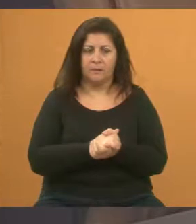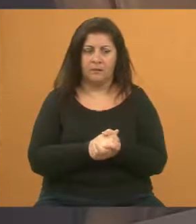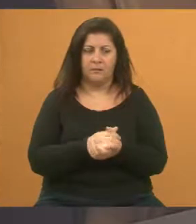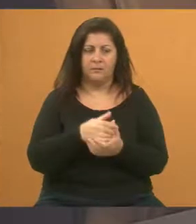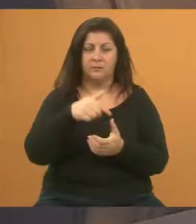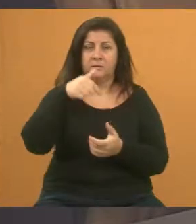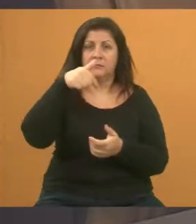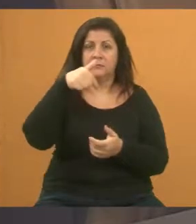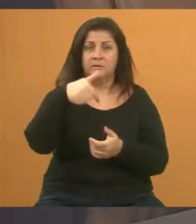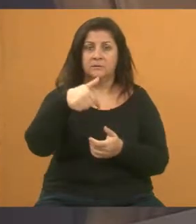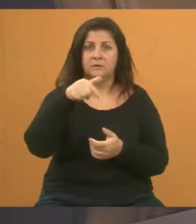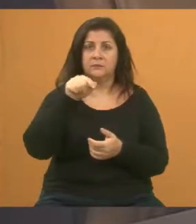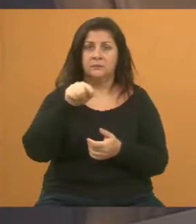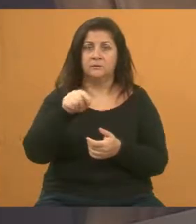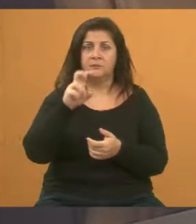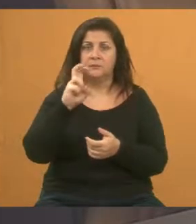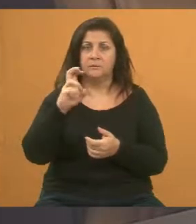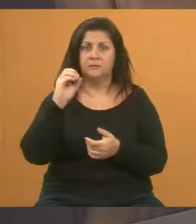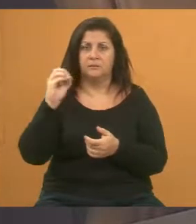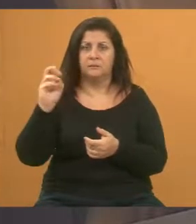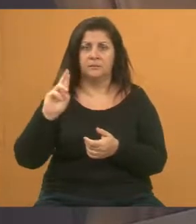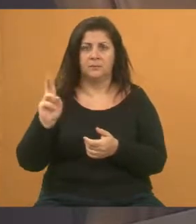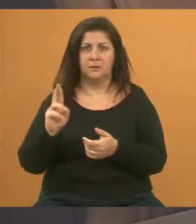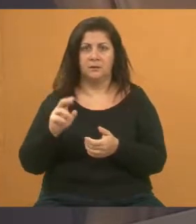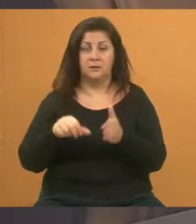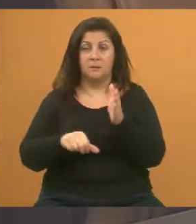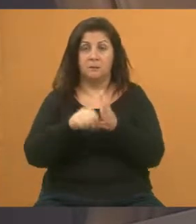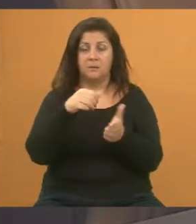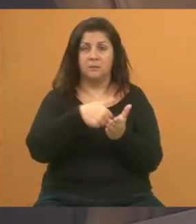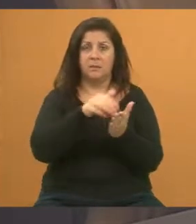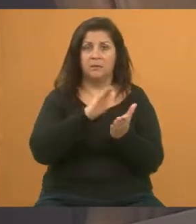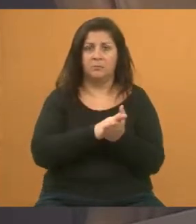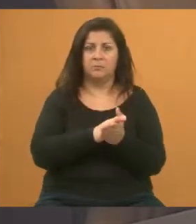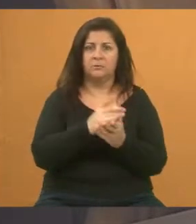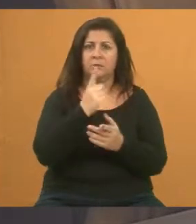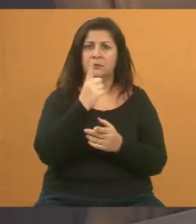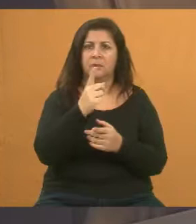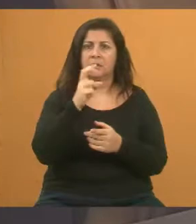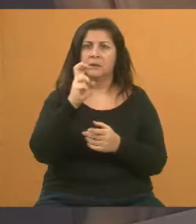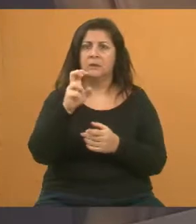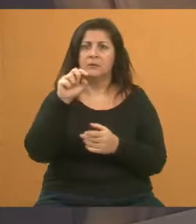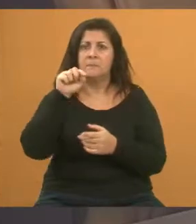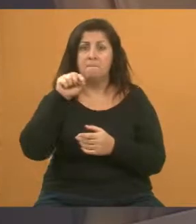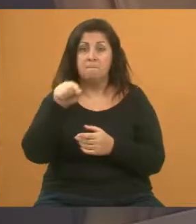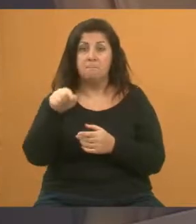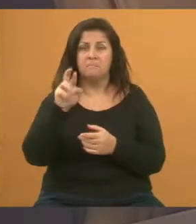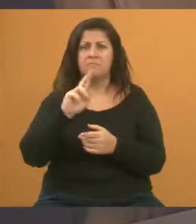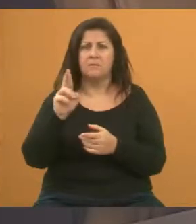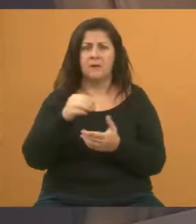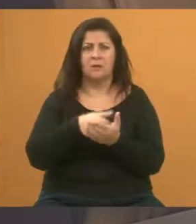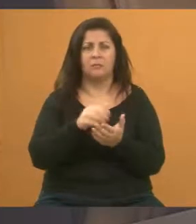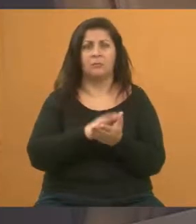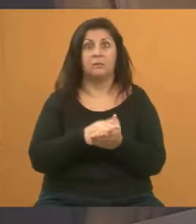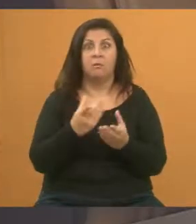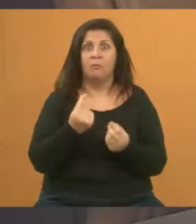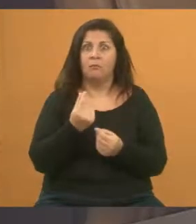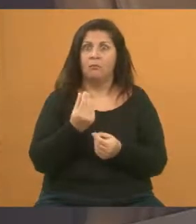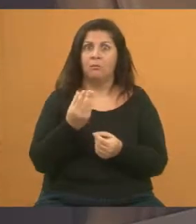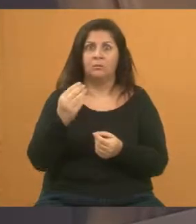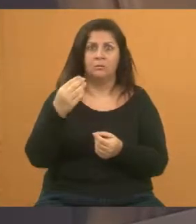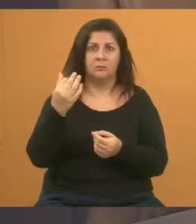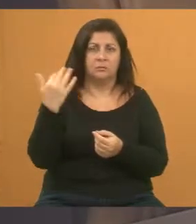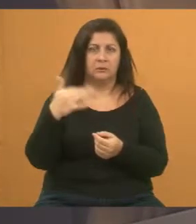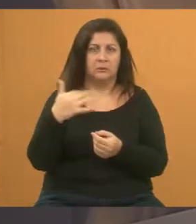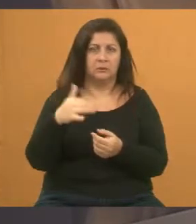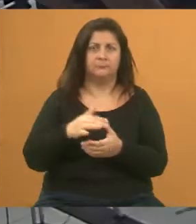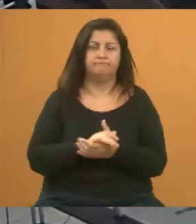R$ 7.500 na primeira punição e 15 mil na segunda. Então, é um valor muito alto. Eu achei. Tá bom? Só